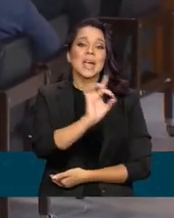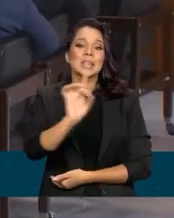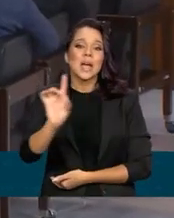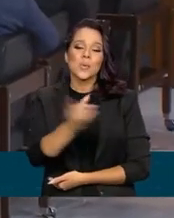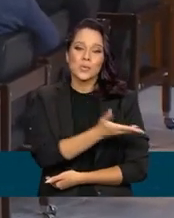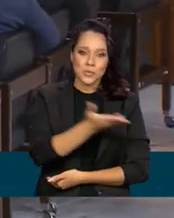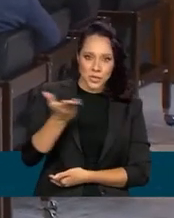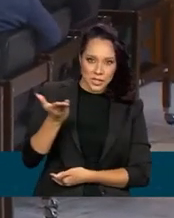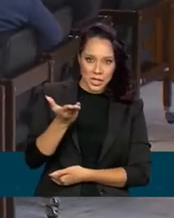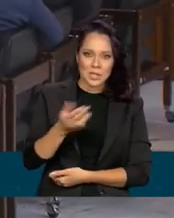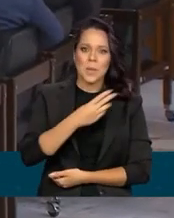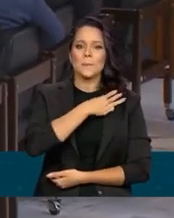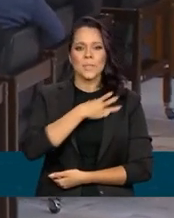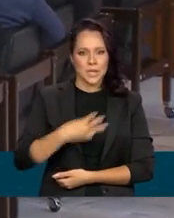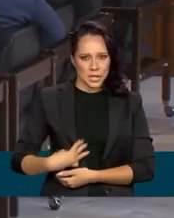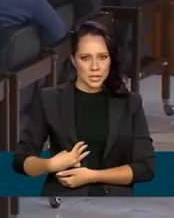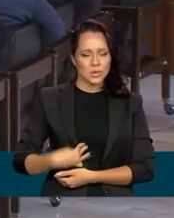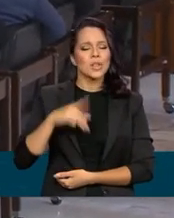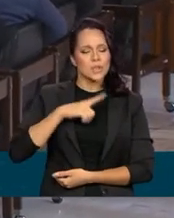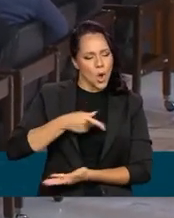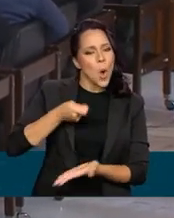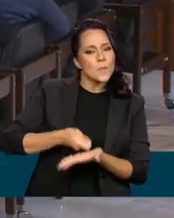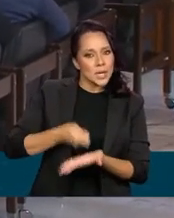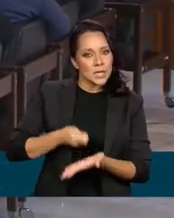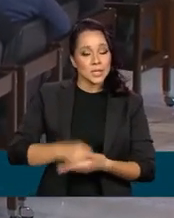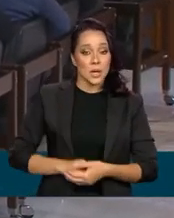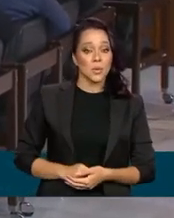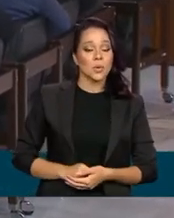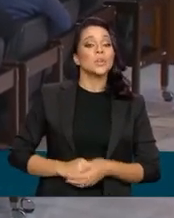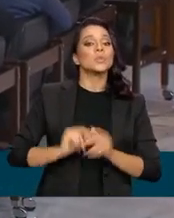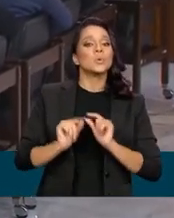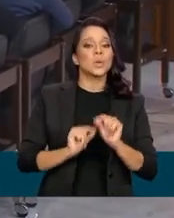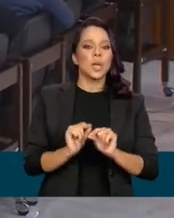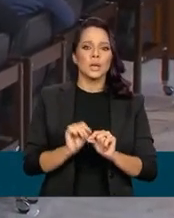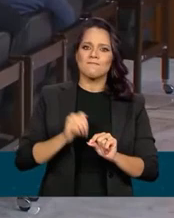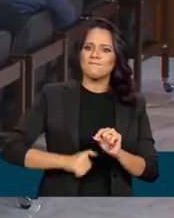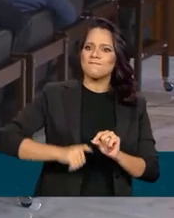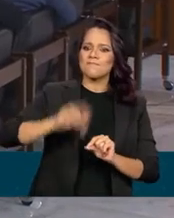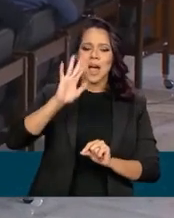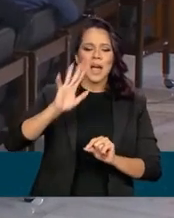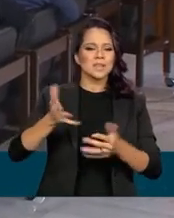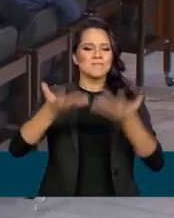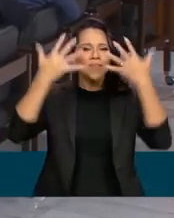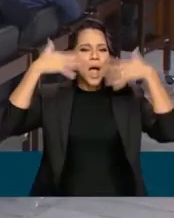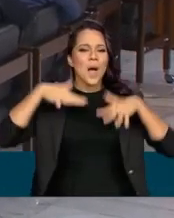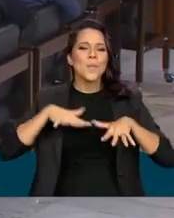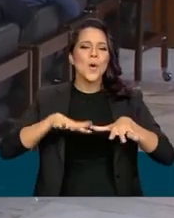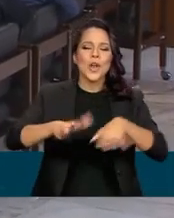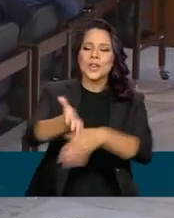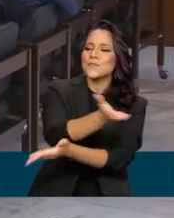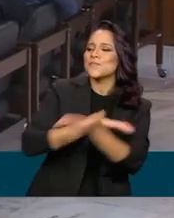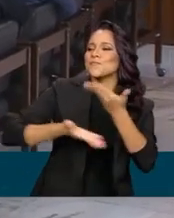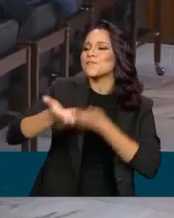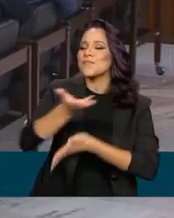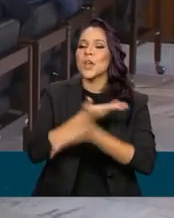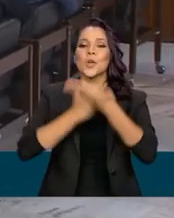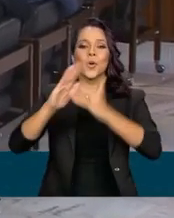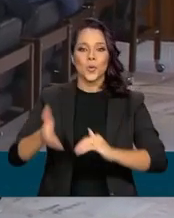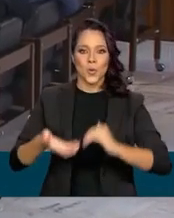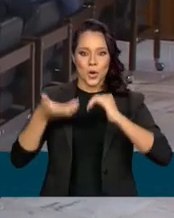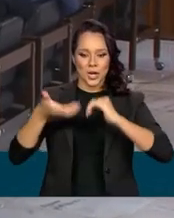um de vocês, ministros, tem a obrigação de manter a mais harmônica relação com o Congresso